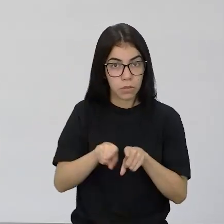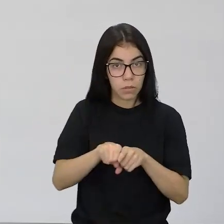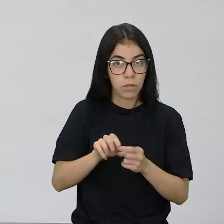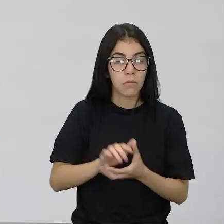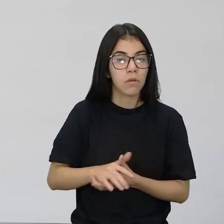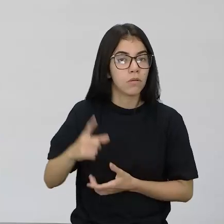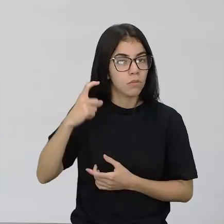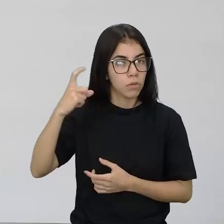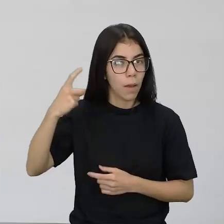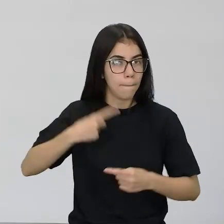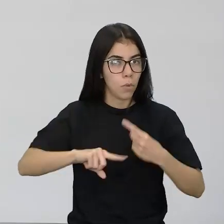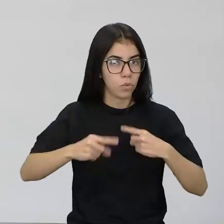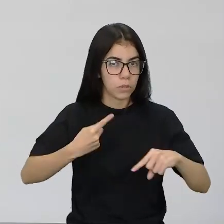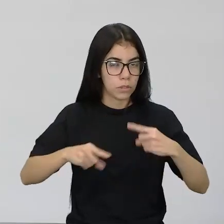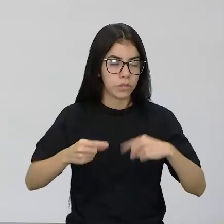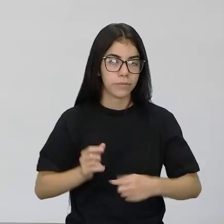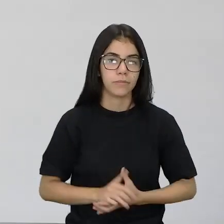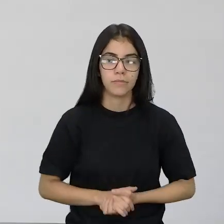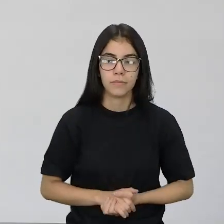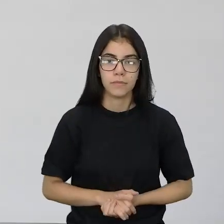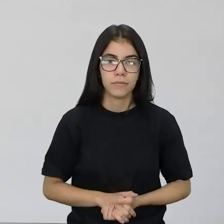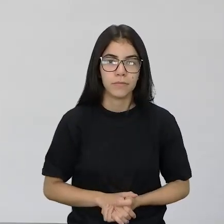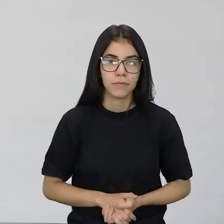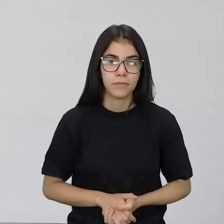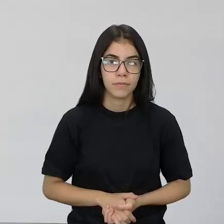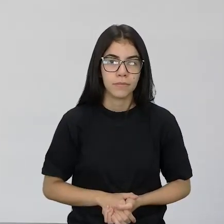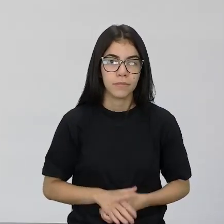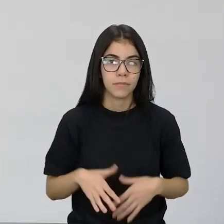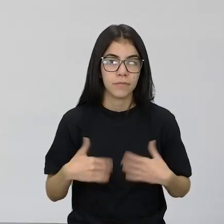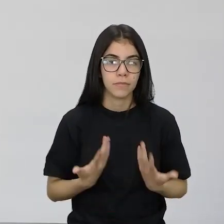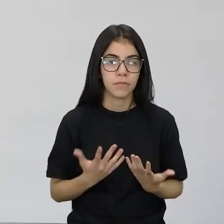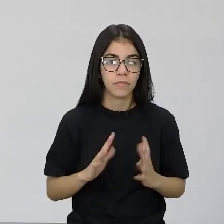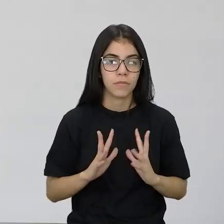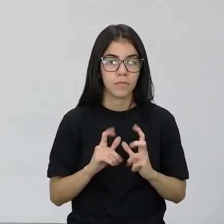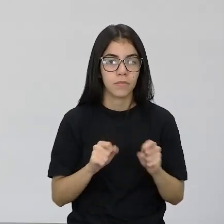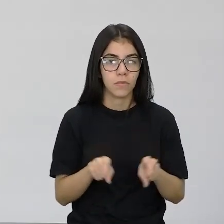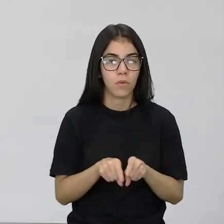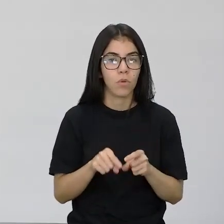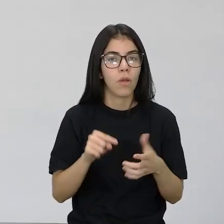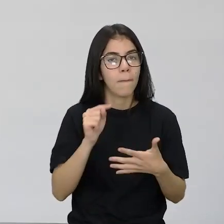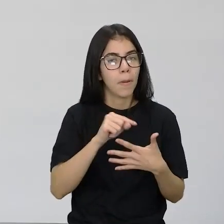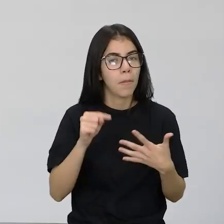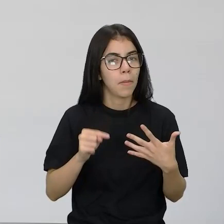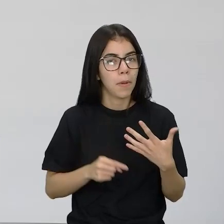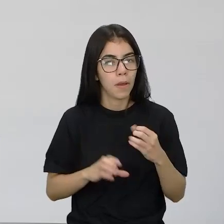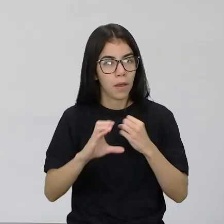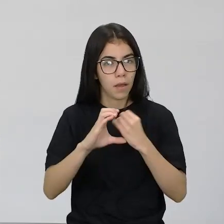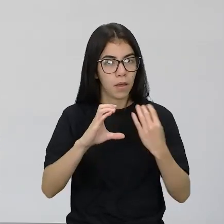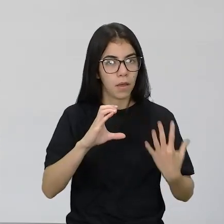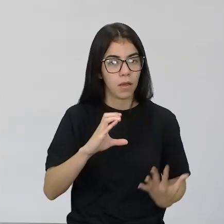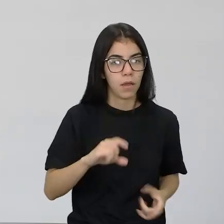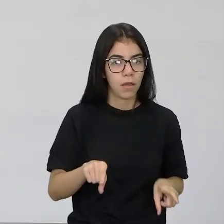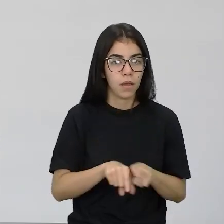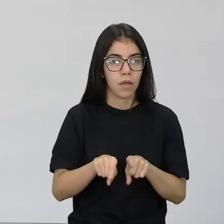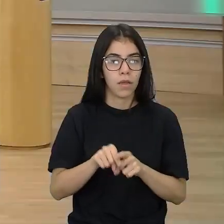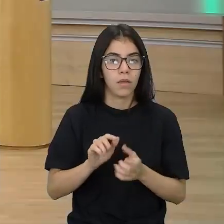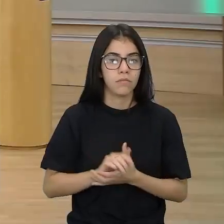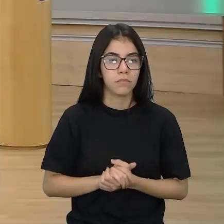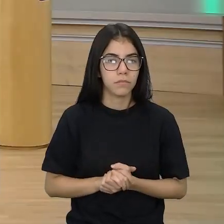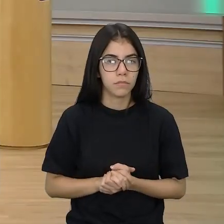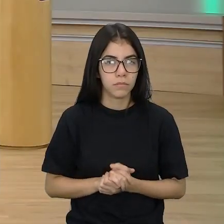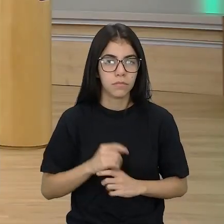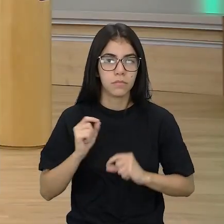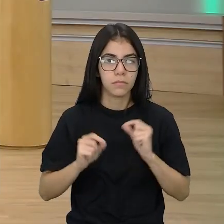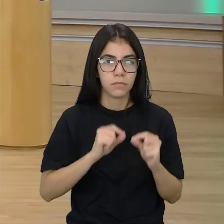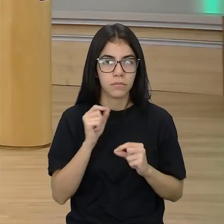som. Então, todos os aspectos aí que trazem aí o quilombo aí como referência